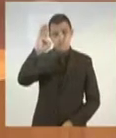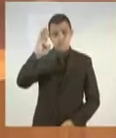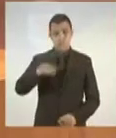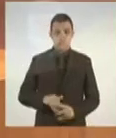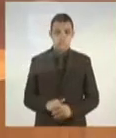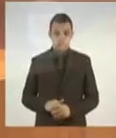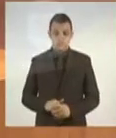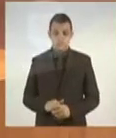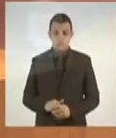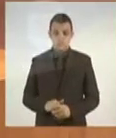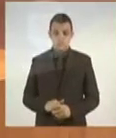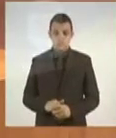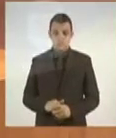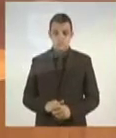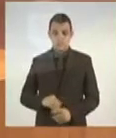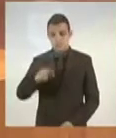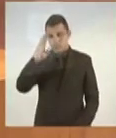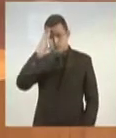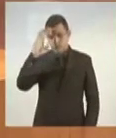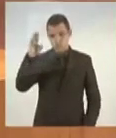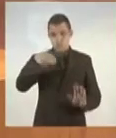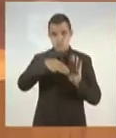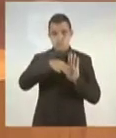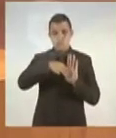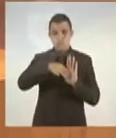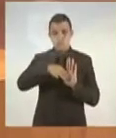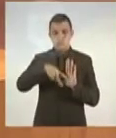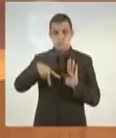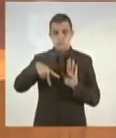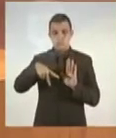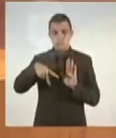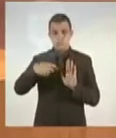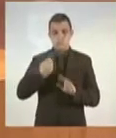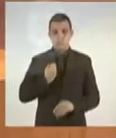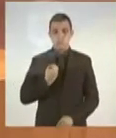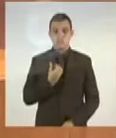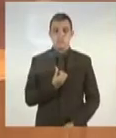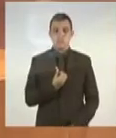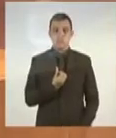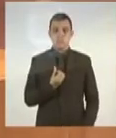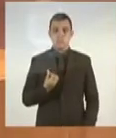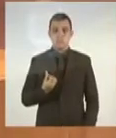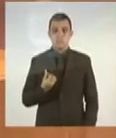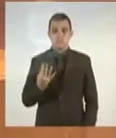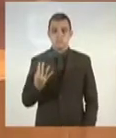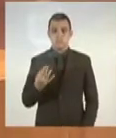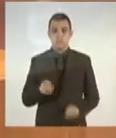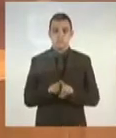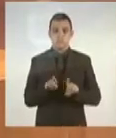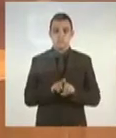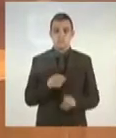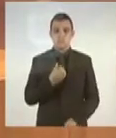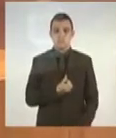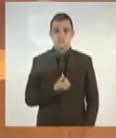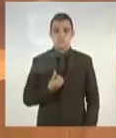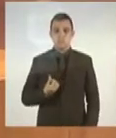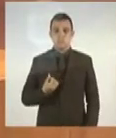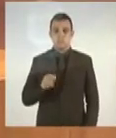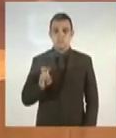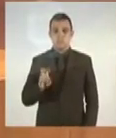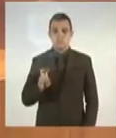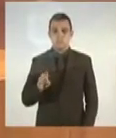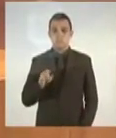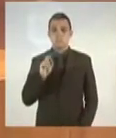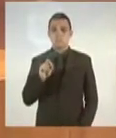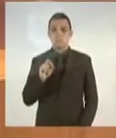trata as medidas provisórias 664 e 665, que restringe o acesso